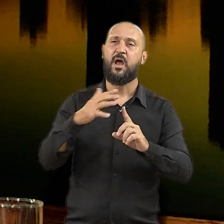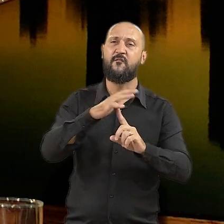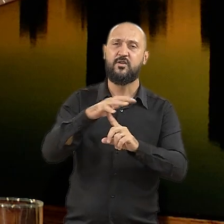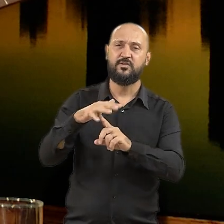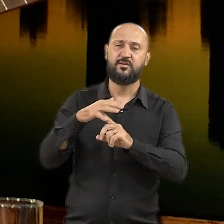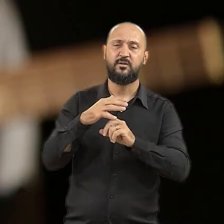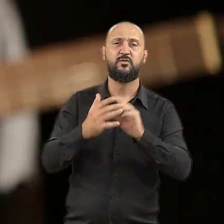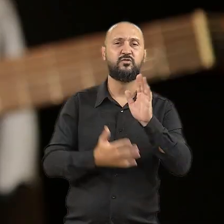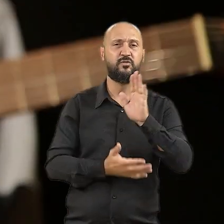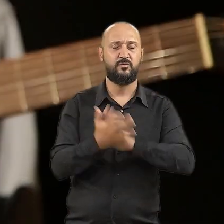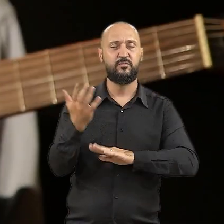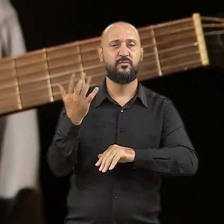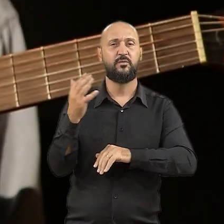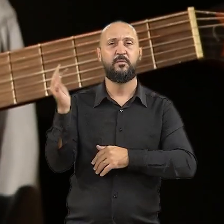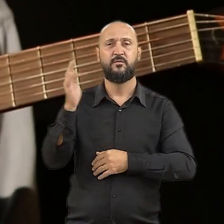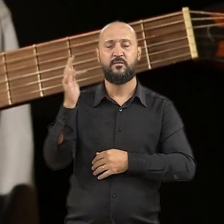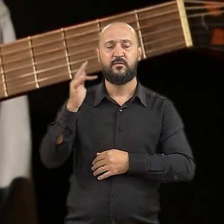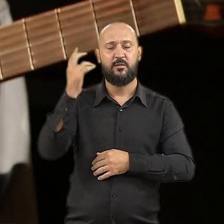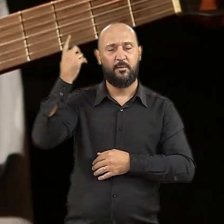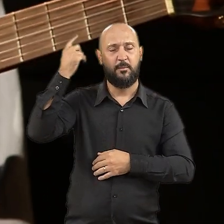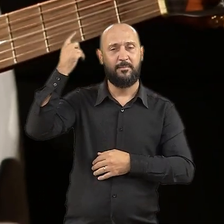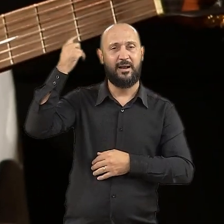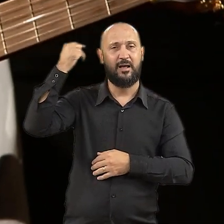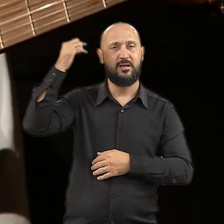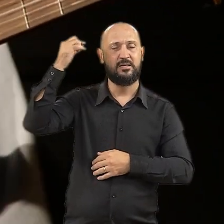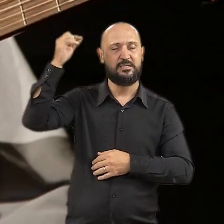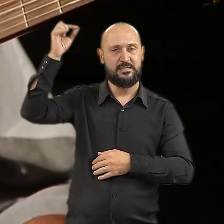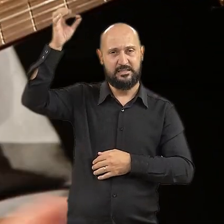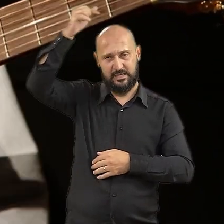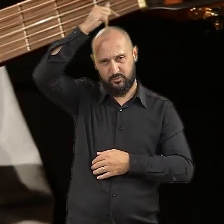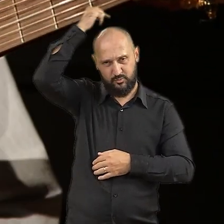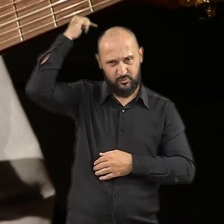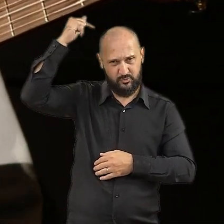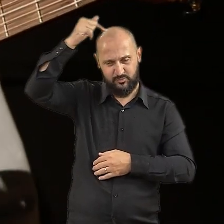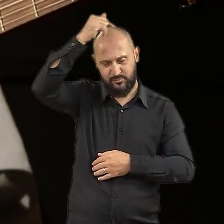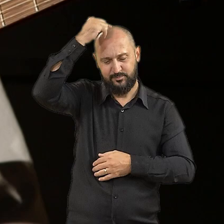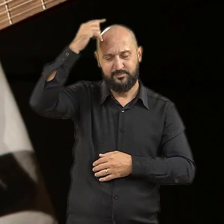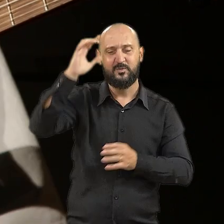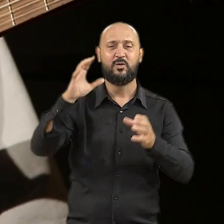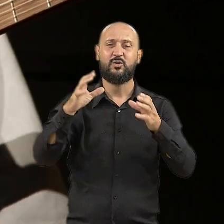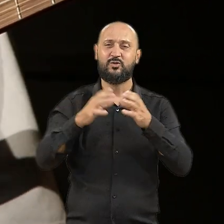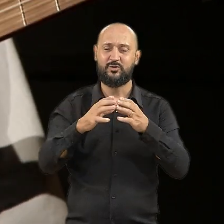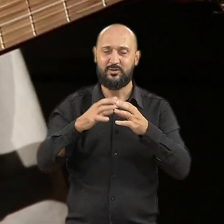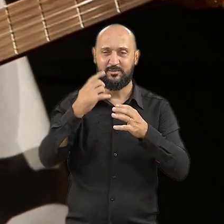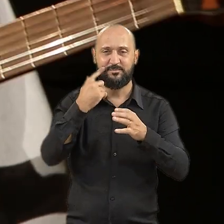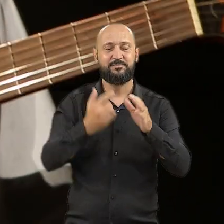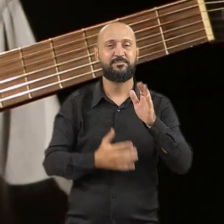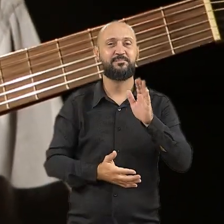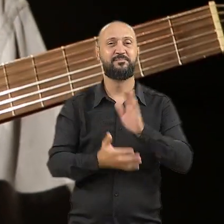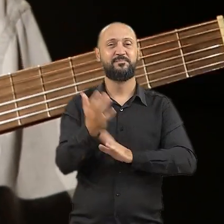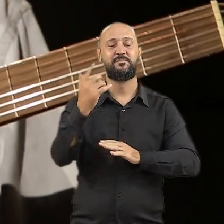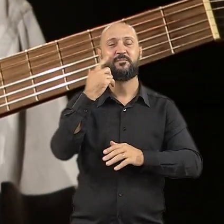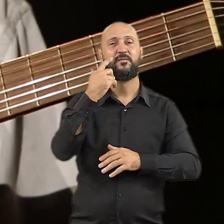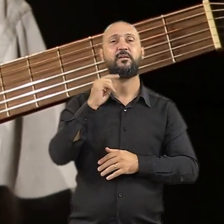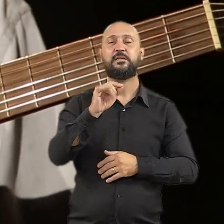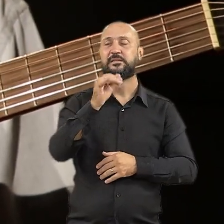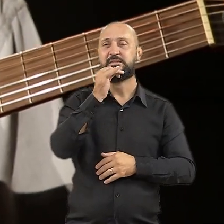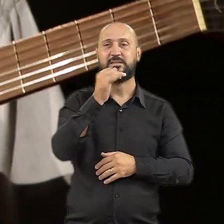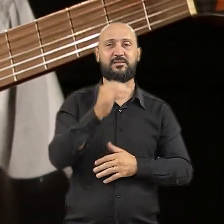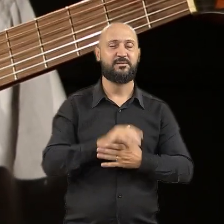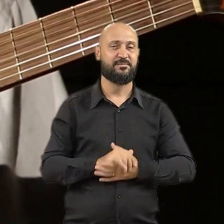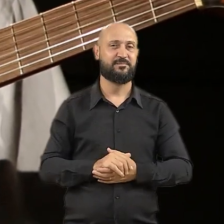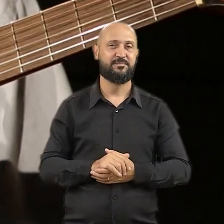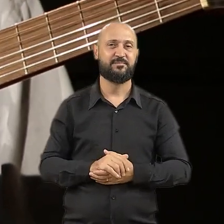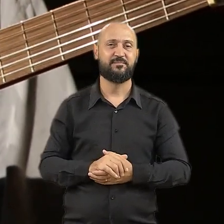tal. Nisso eu já fui para a faculdade, fui para Santos, aí a gente reunia ainda esse grupo e fomos para Santos, por